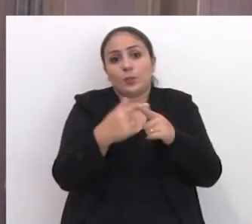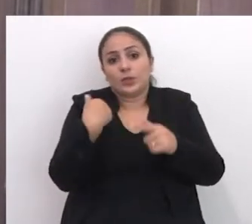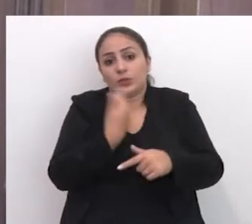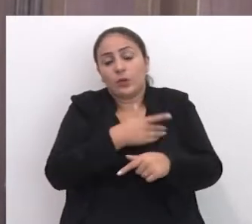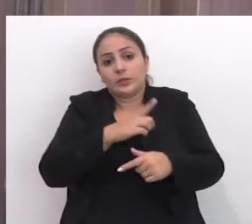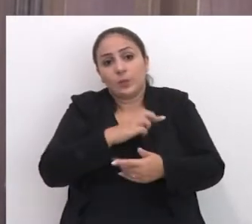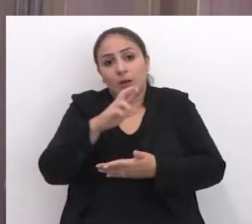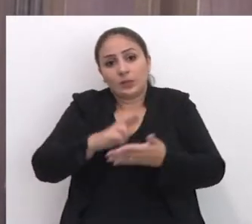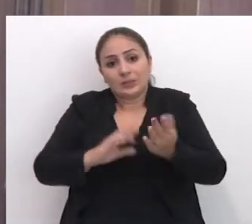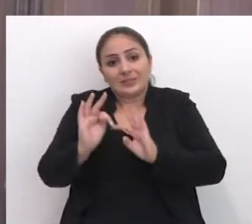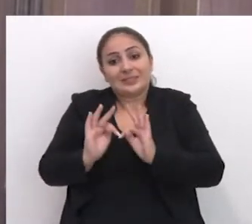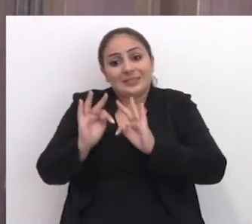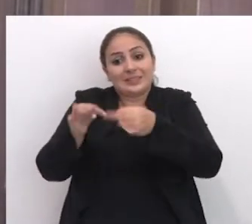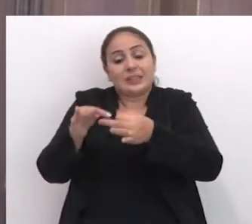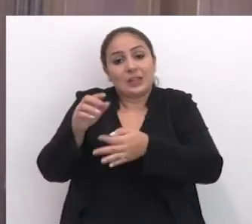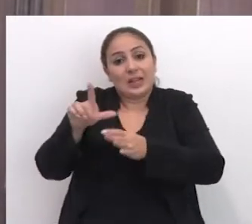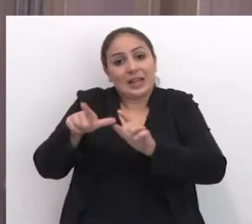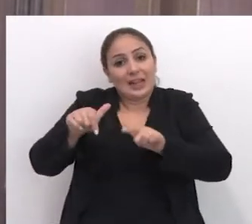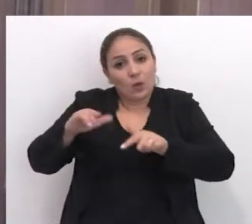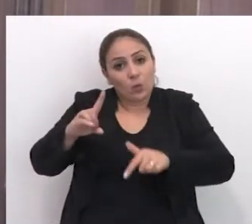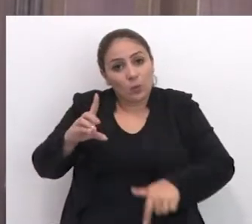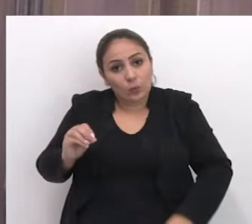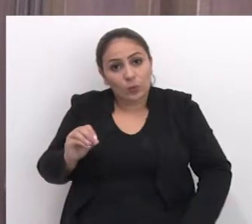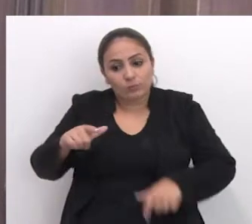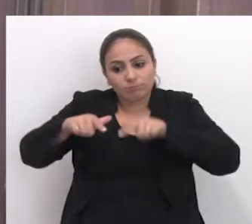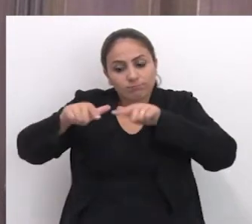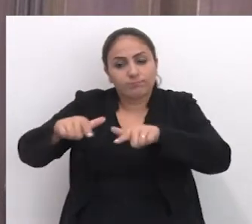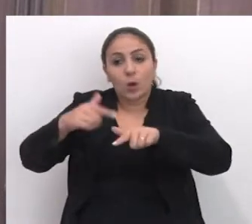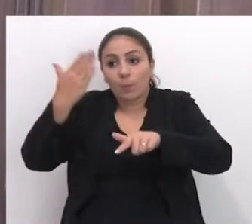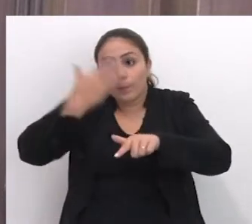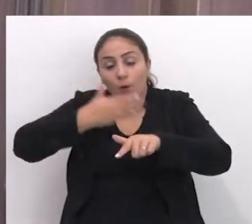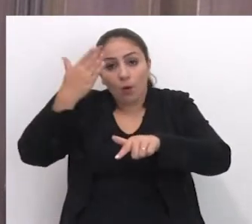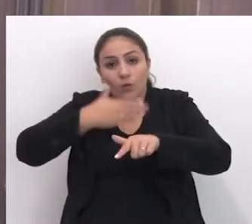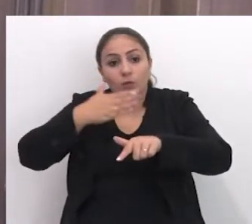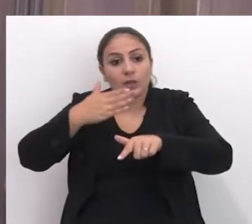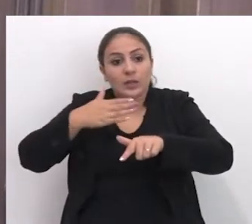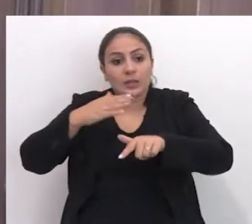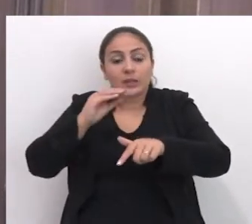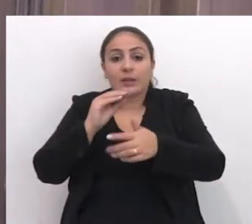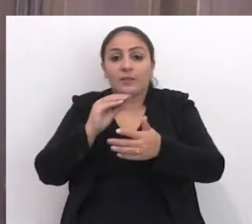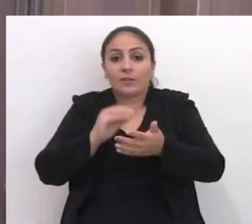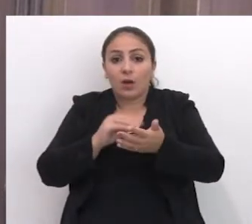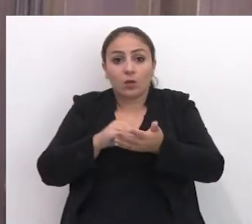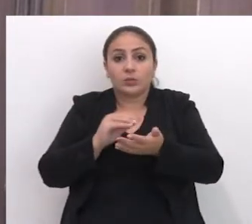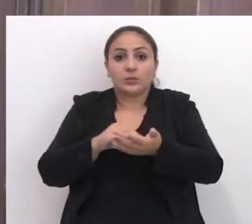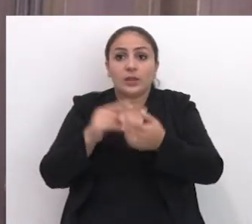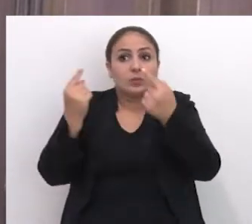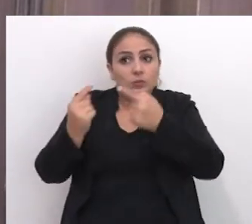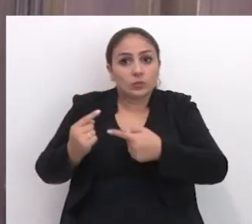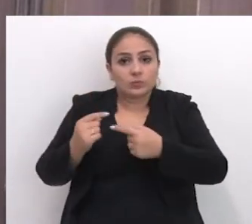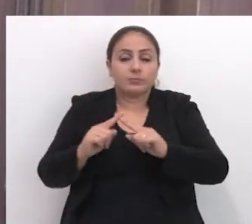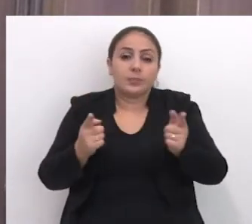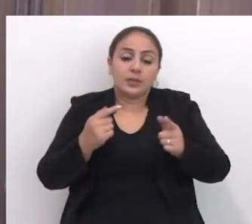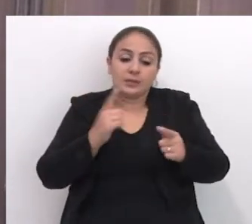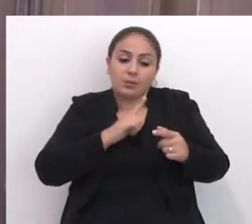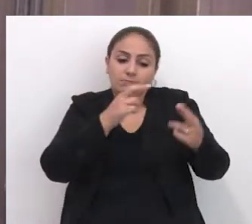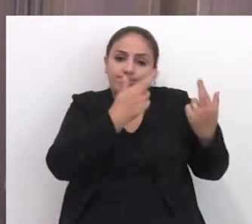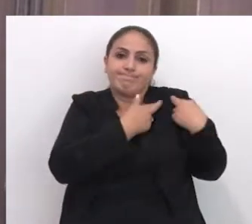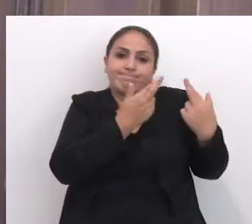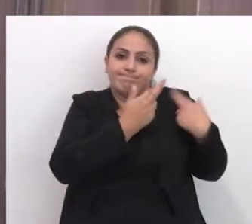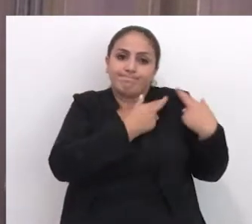porque nós temos um parecer técnico, um laudo, colocando em xeque até mesmo a estabilidade da estrutura. Então, consequentemente, é uma